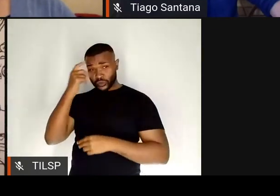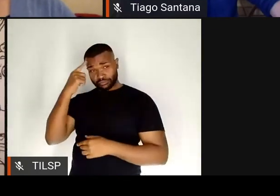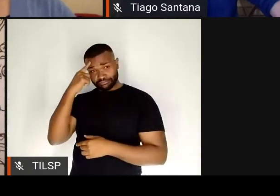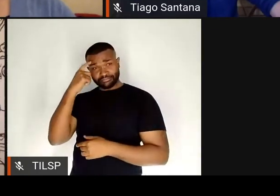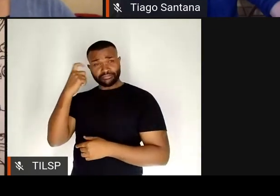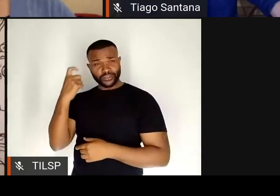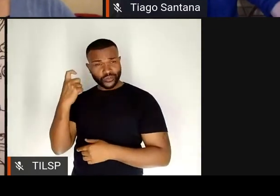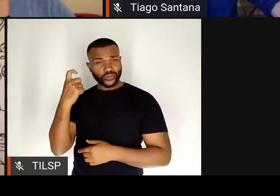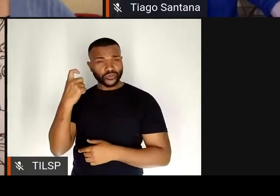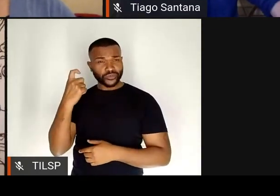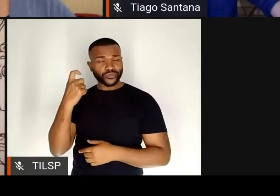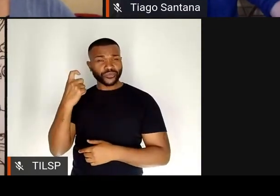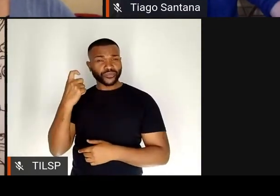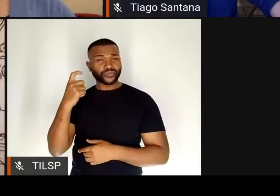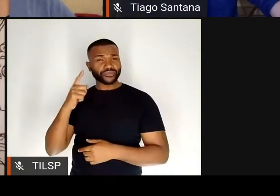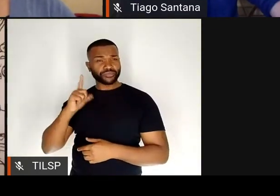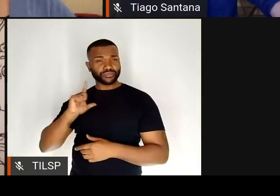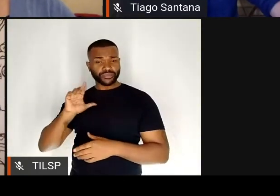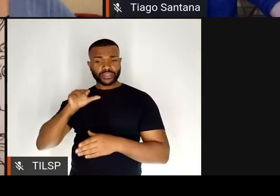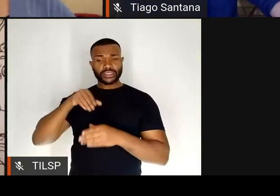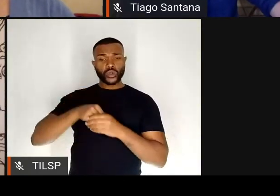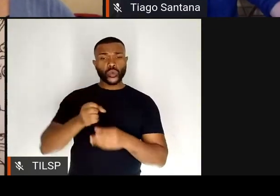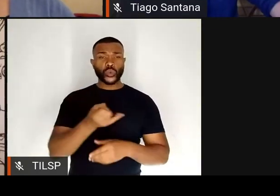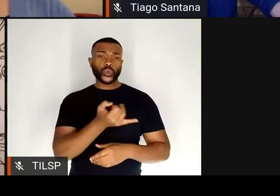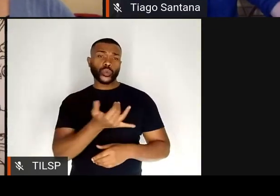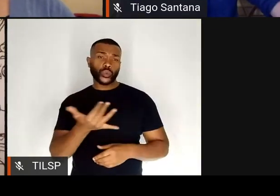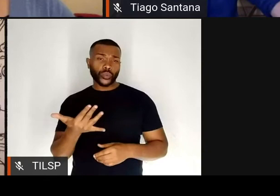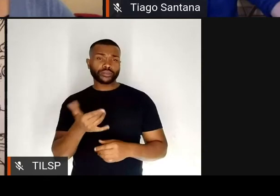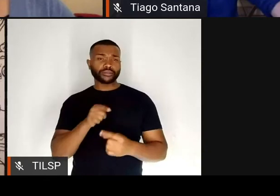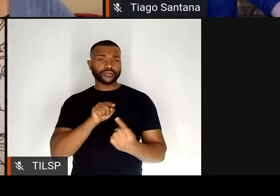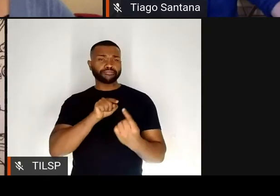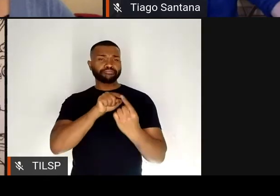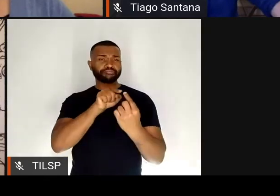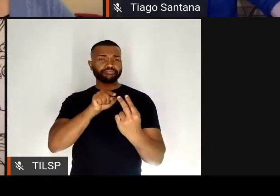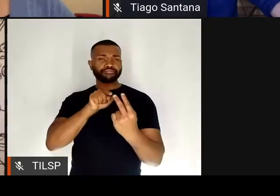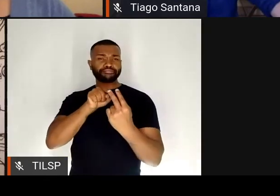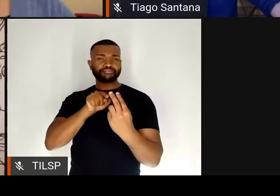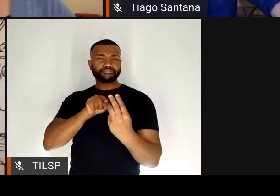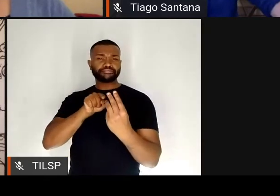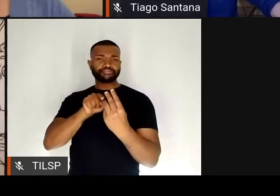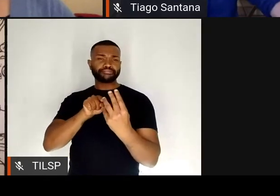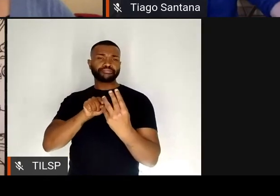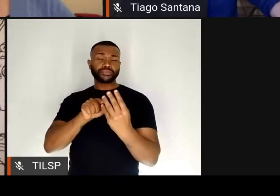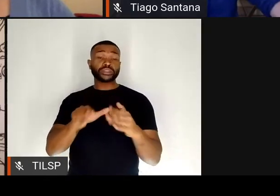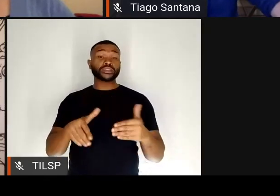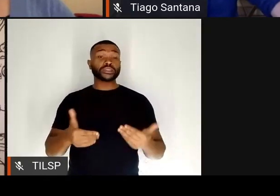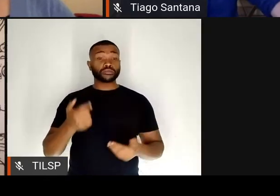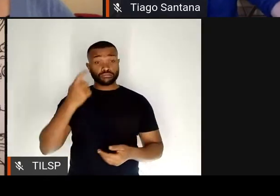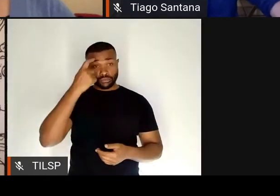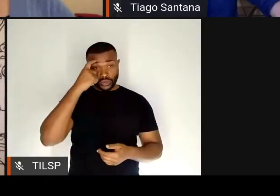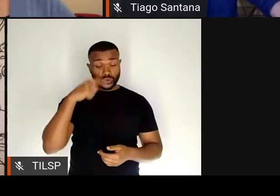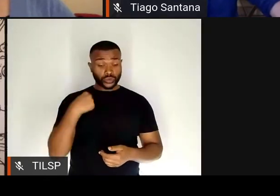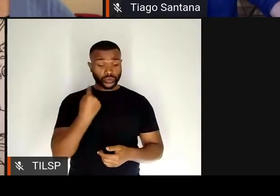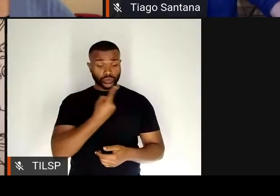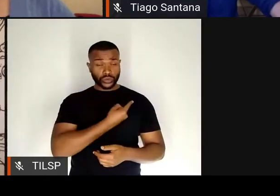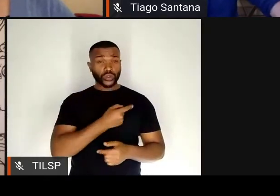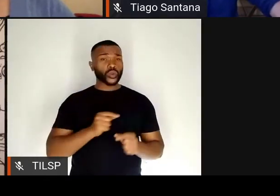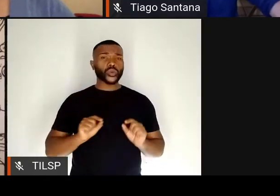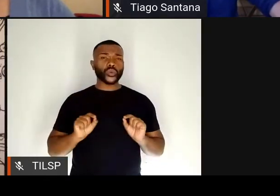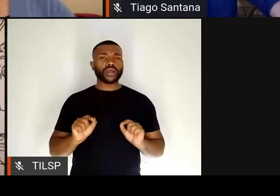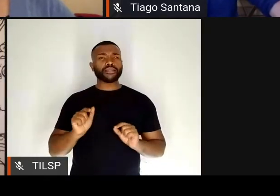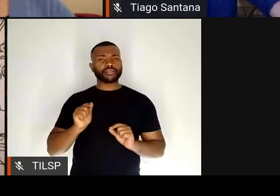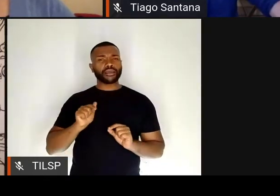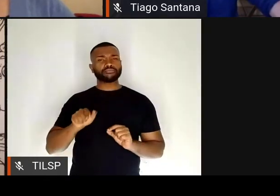dentro de alguns pressupostos, né? Então, eu acho que a gente tem essas